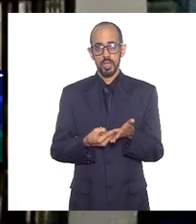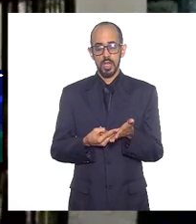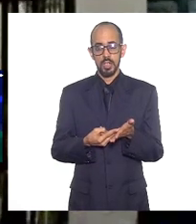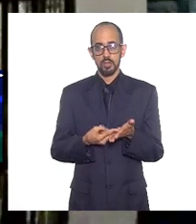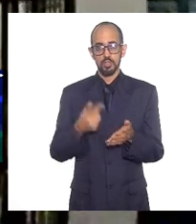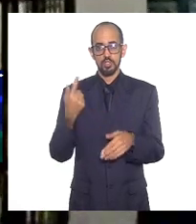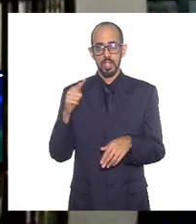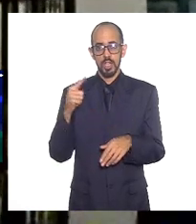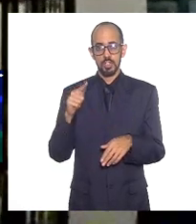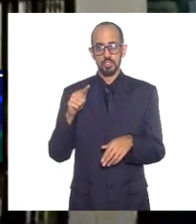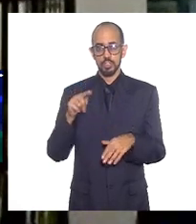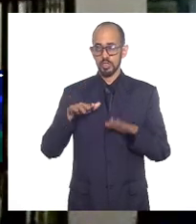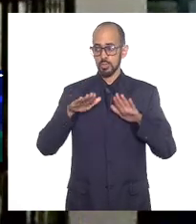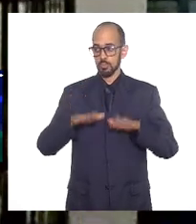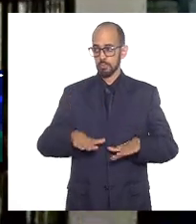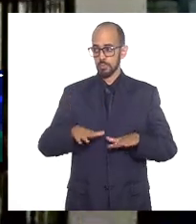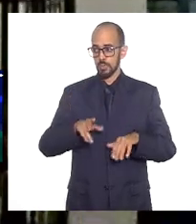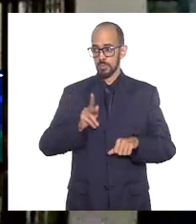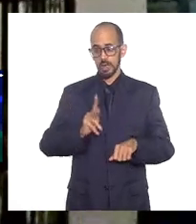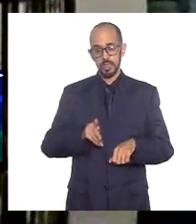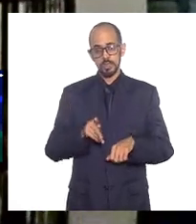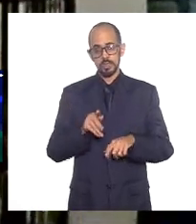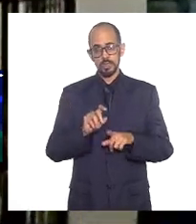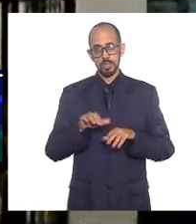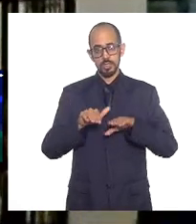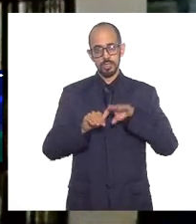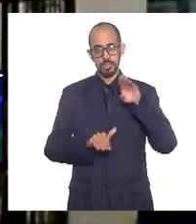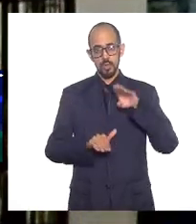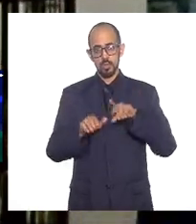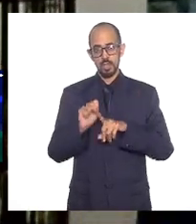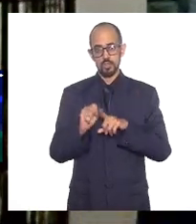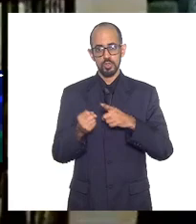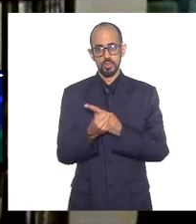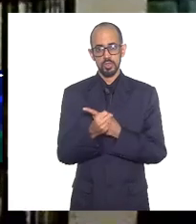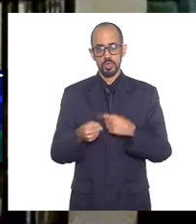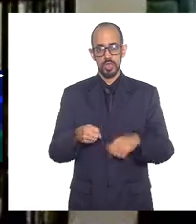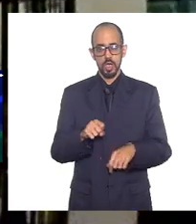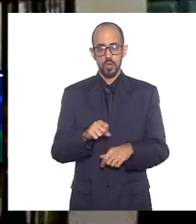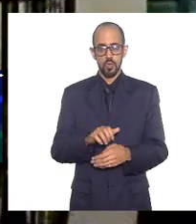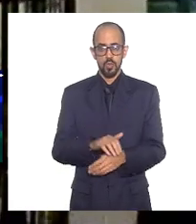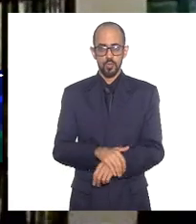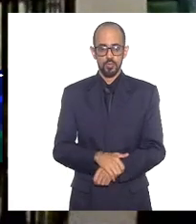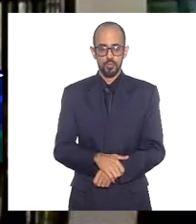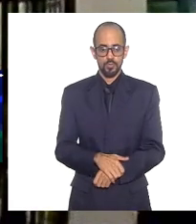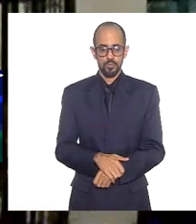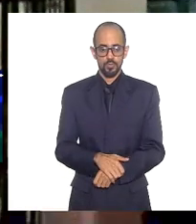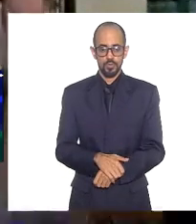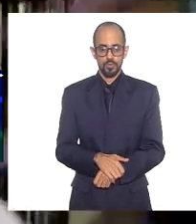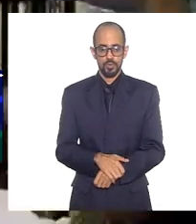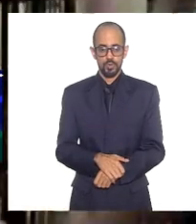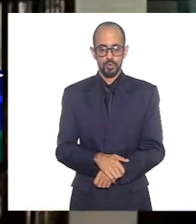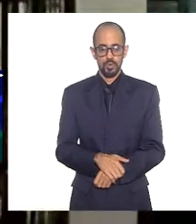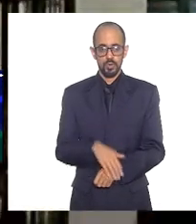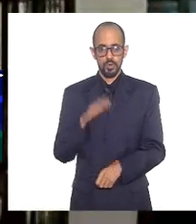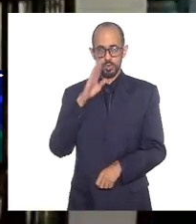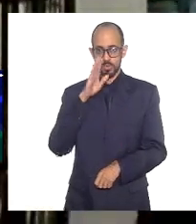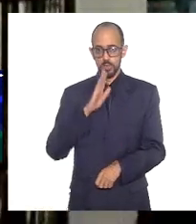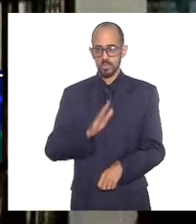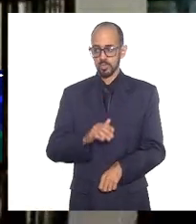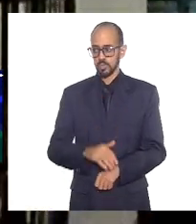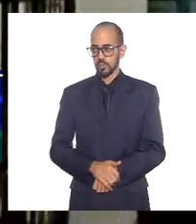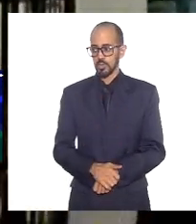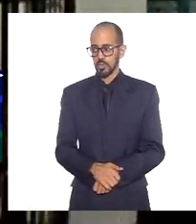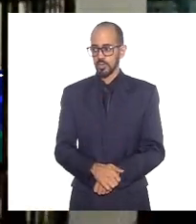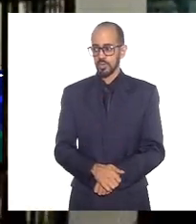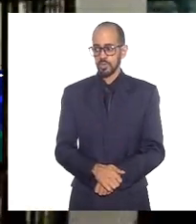a permanência das desigualdades sociais na nossa sociedade, no, na sociedade brasileira.